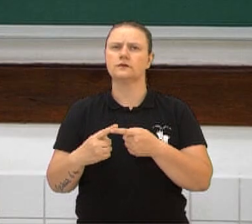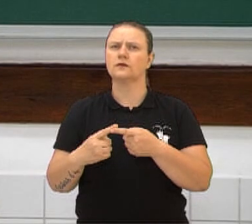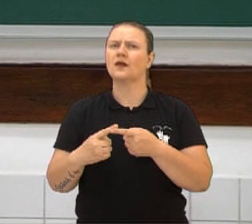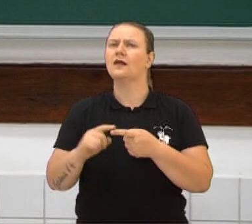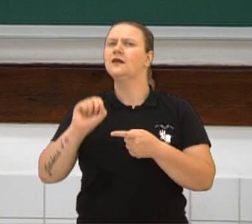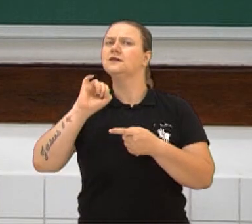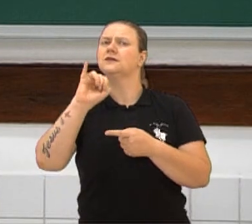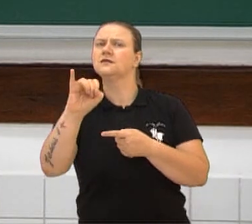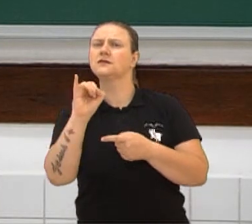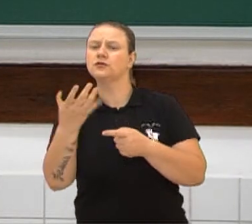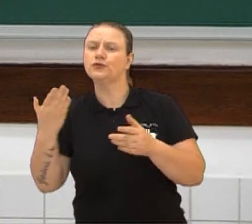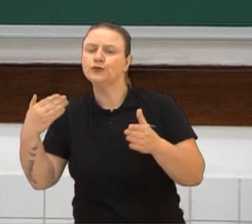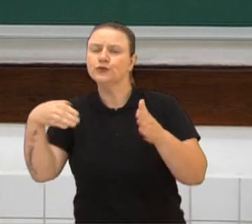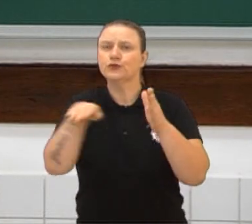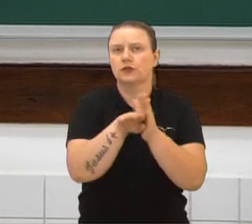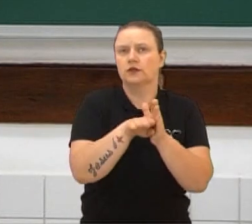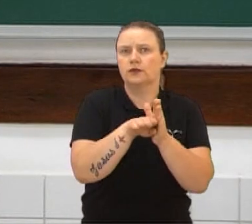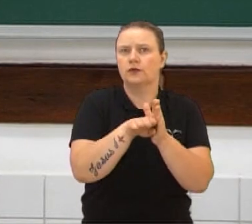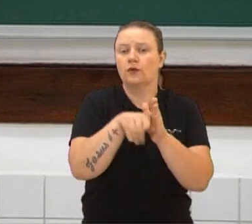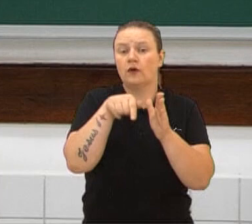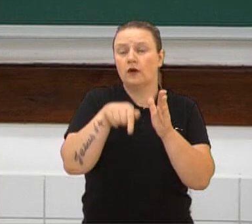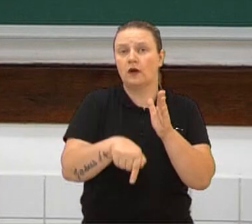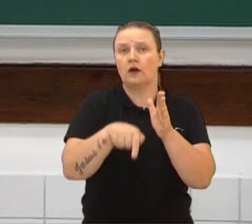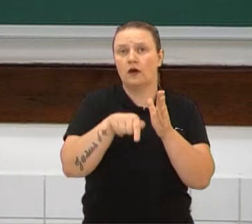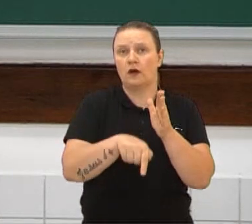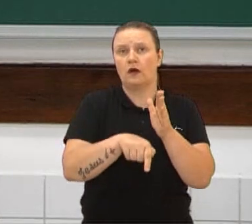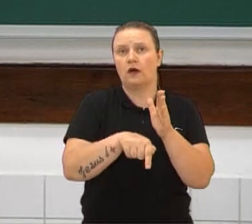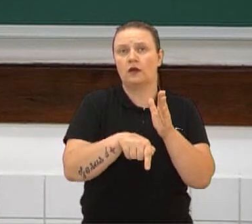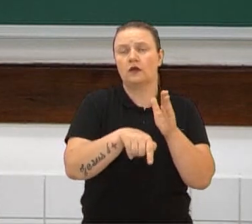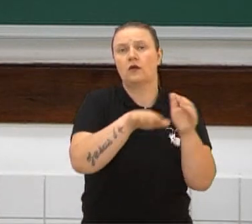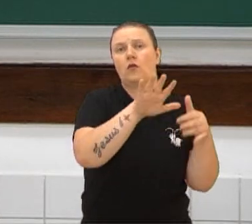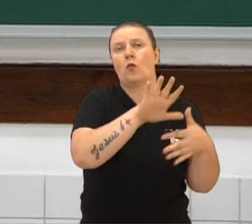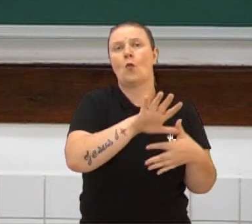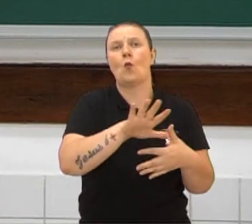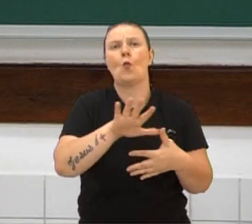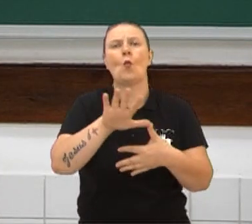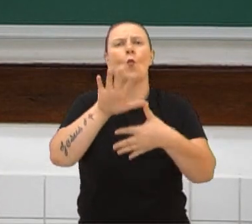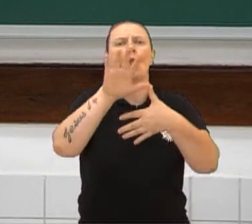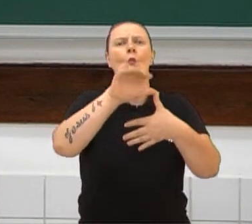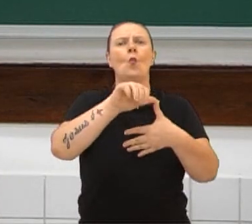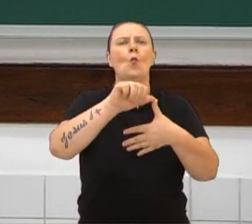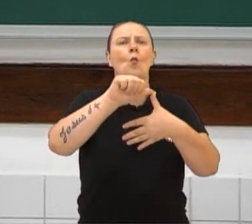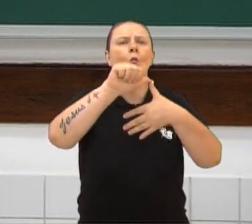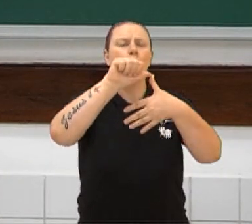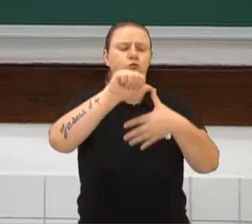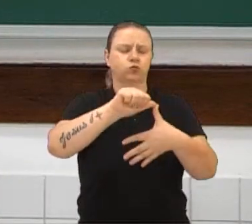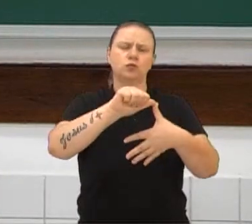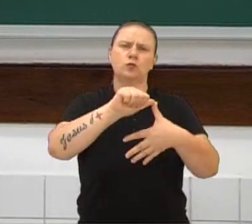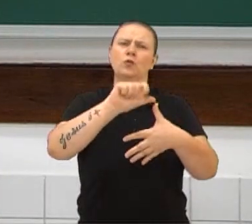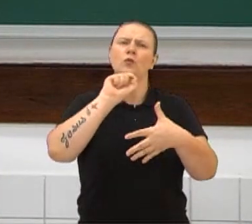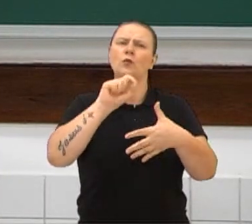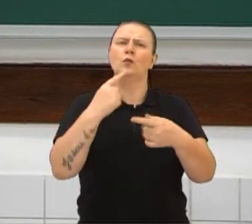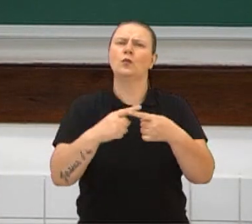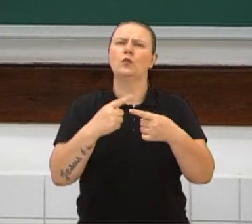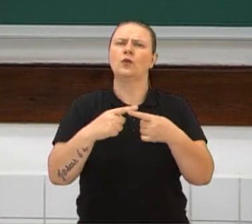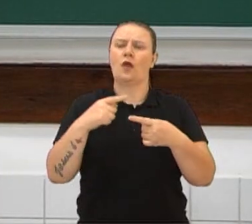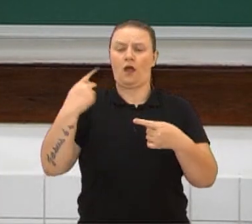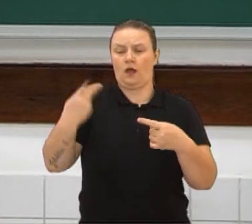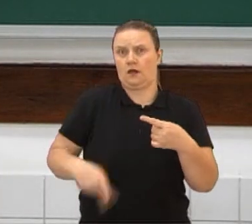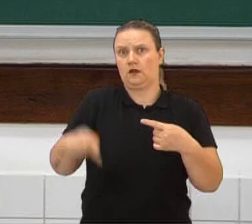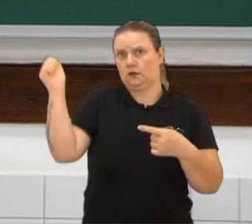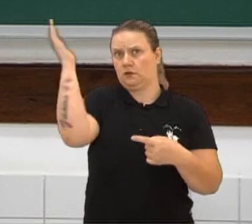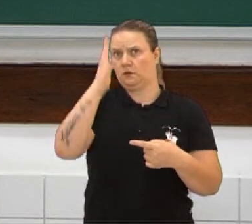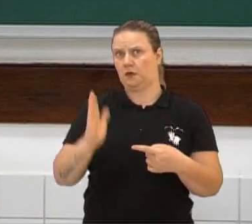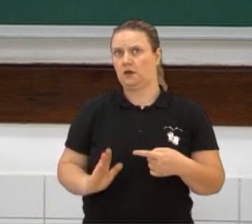se o espanhol chegou à América, né, quando a mesma estava sendo colonizada, por que no Brasil a gente não fala espanhol? Vamos a